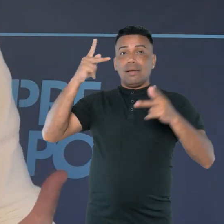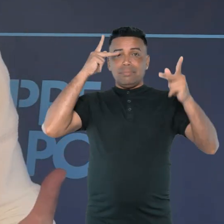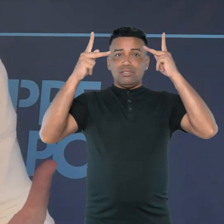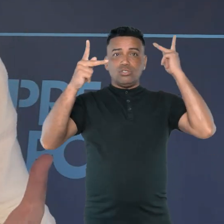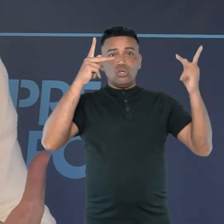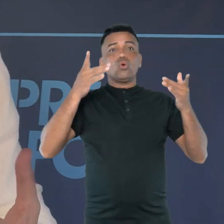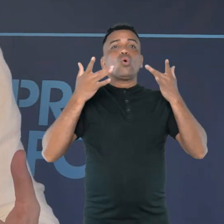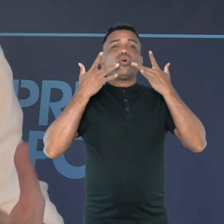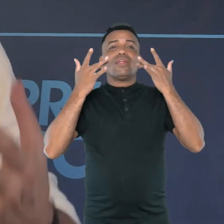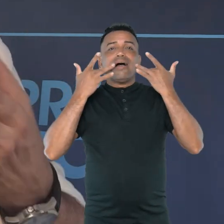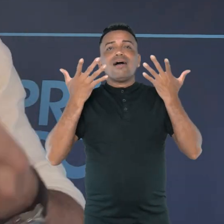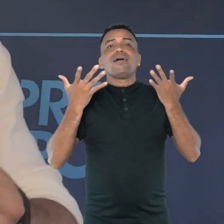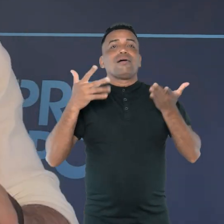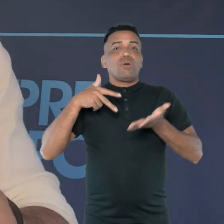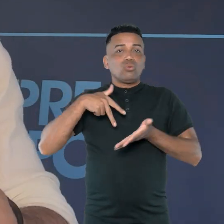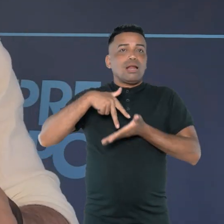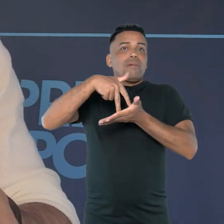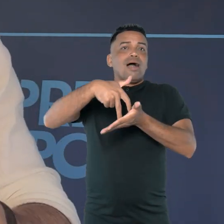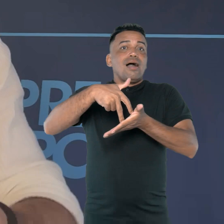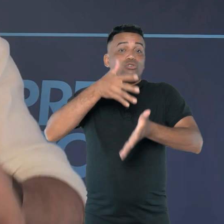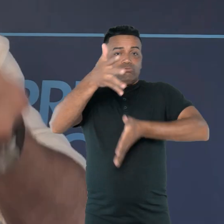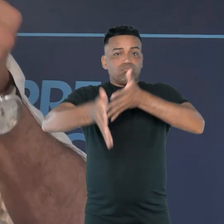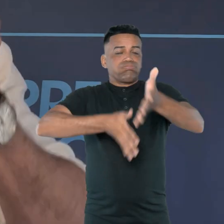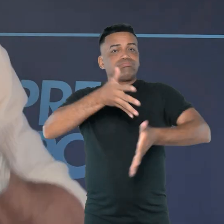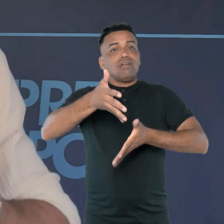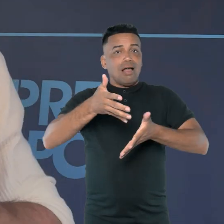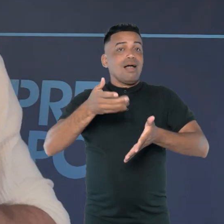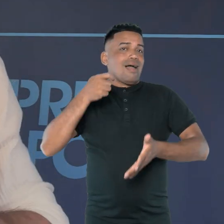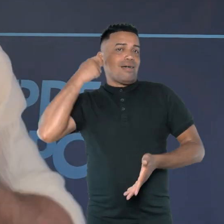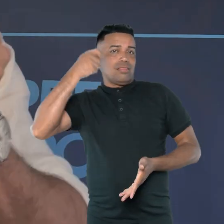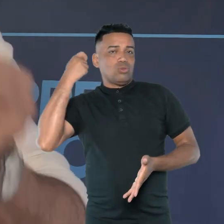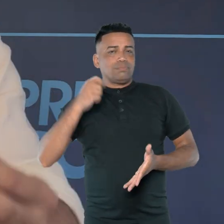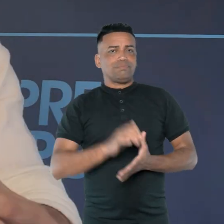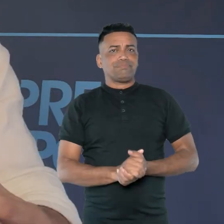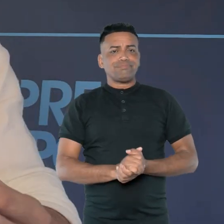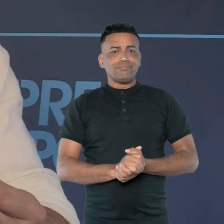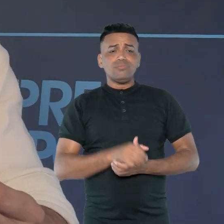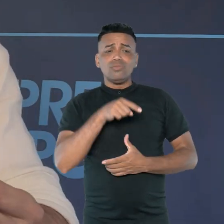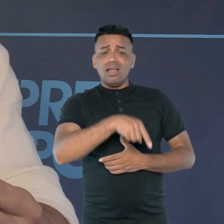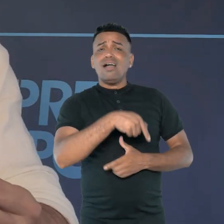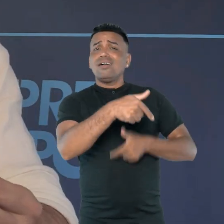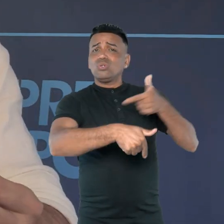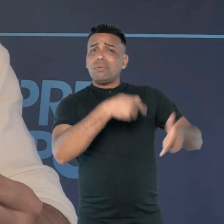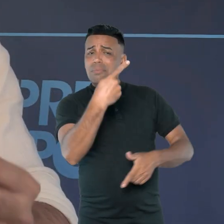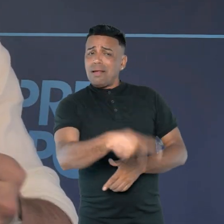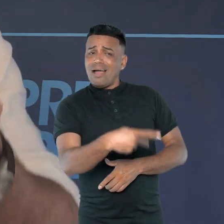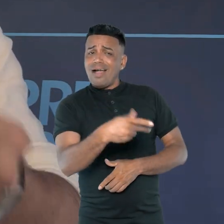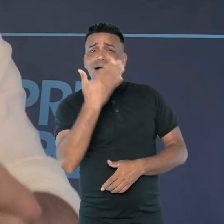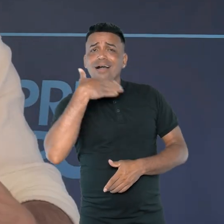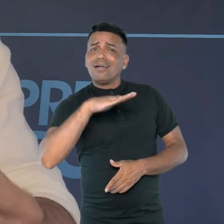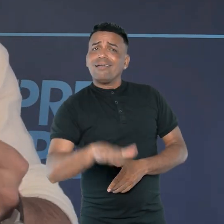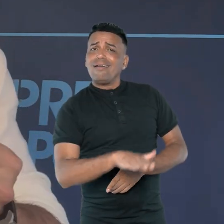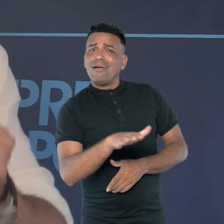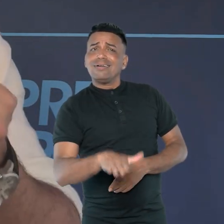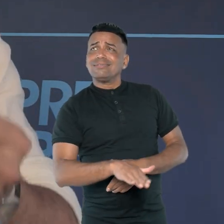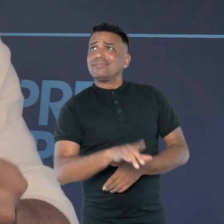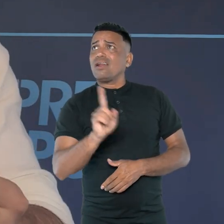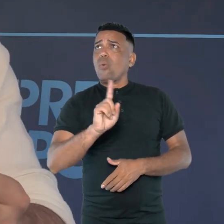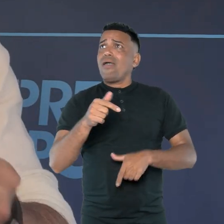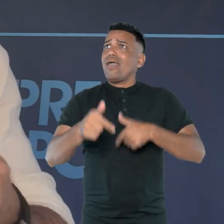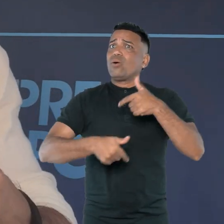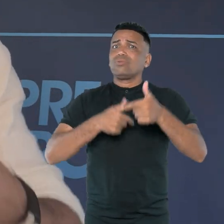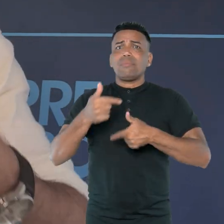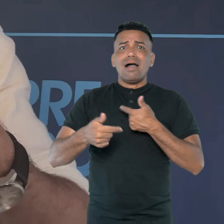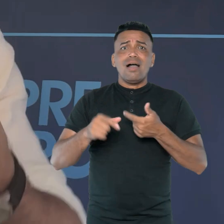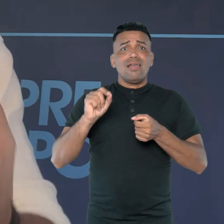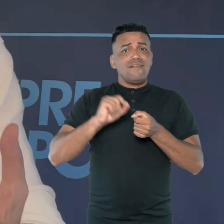de interpretação. E a gente vê que o trabalho para a criança, ele não é um trabalho, ele faz aquilo,